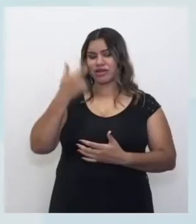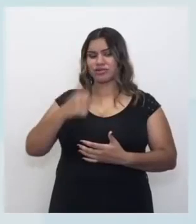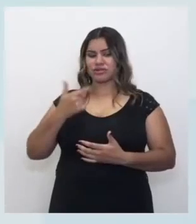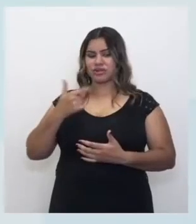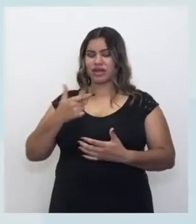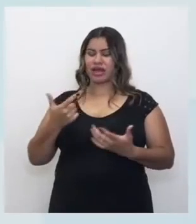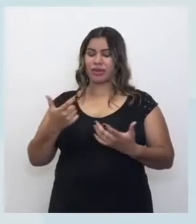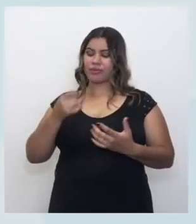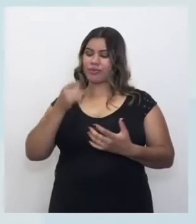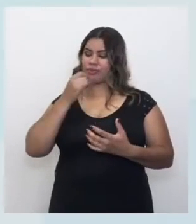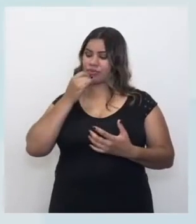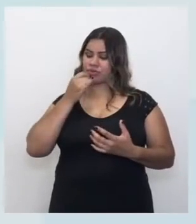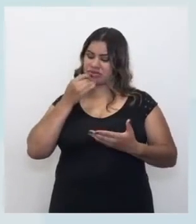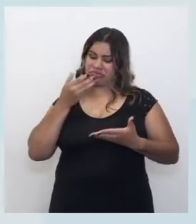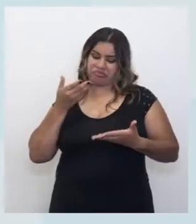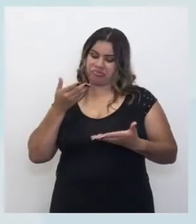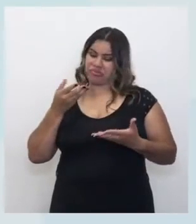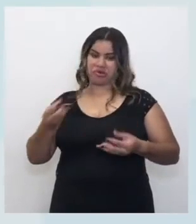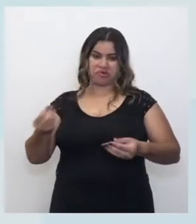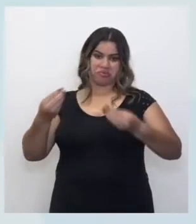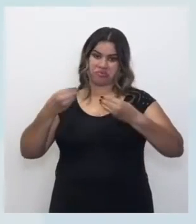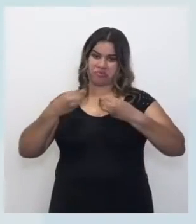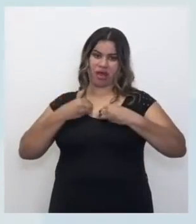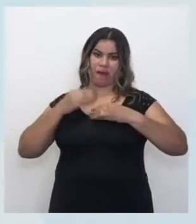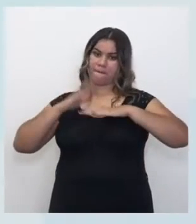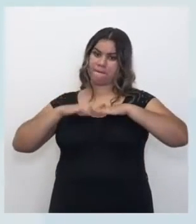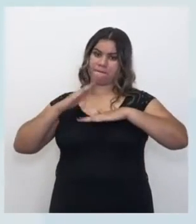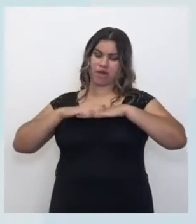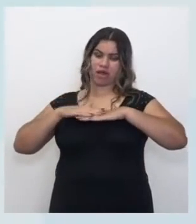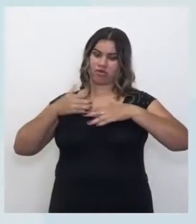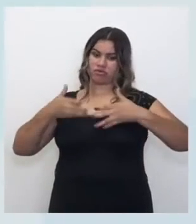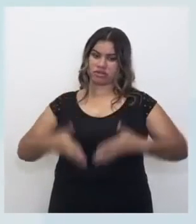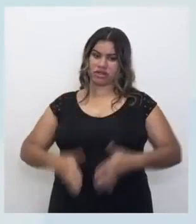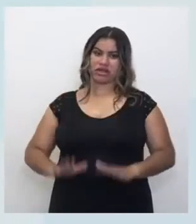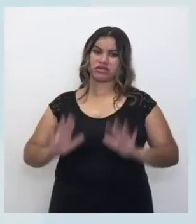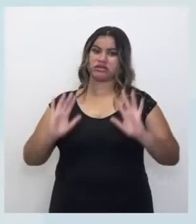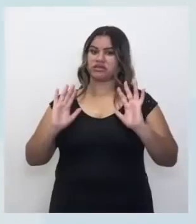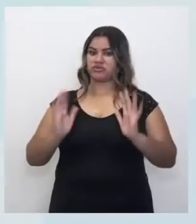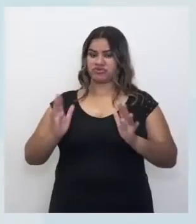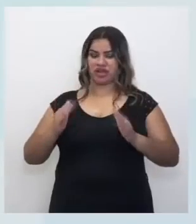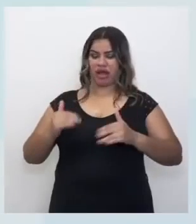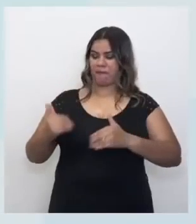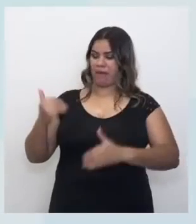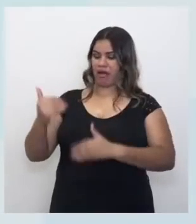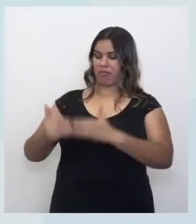atividades, porque, bom, elas já estão dadas ali desde o nascimento, elas fazem parte